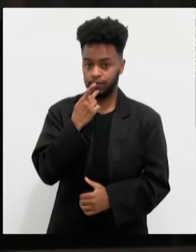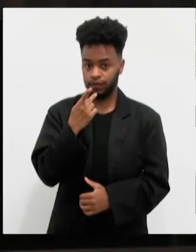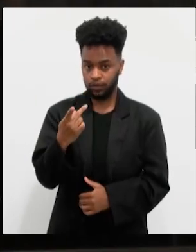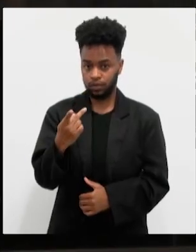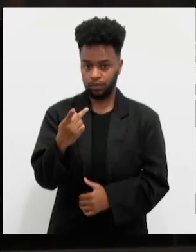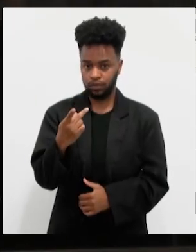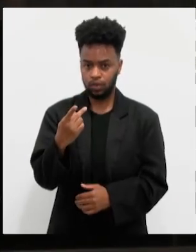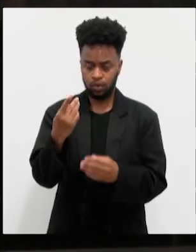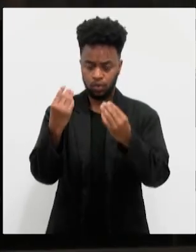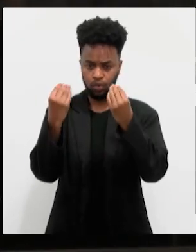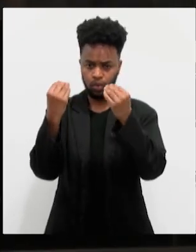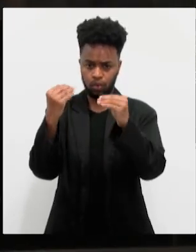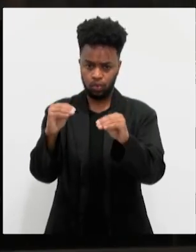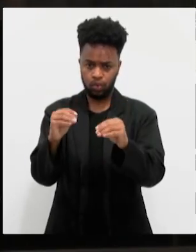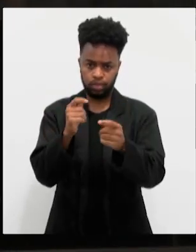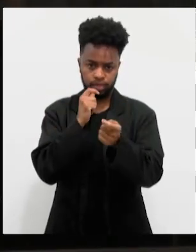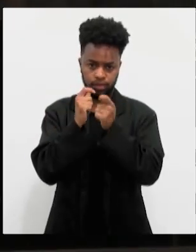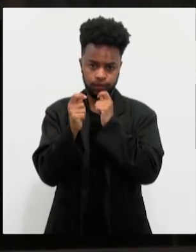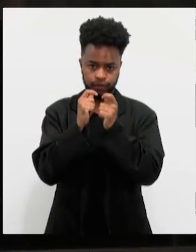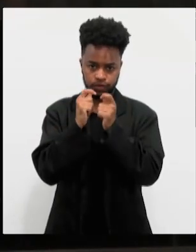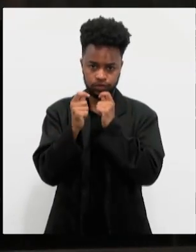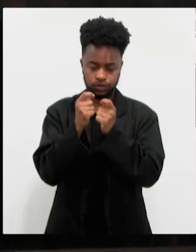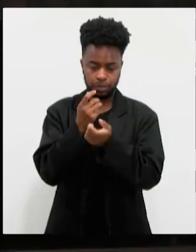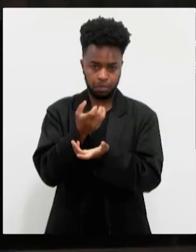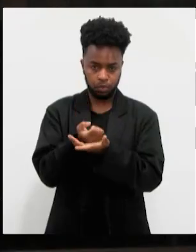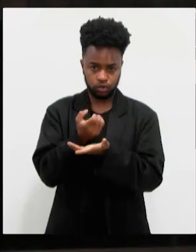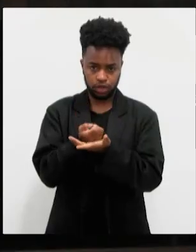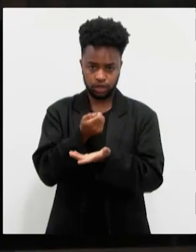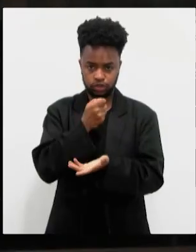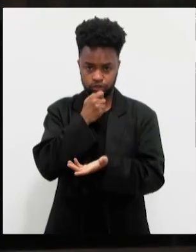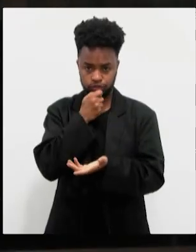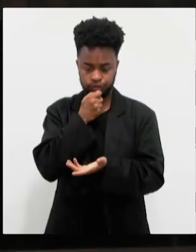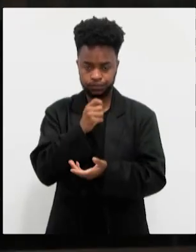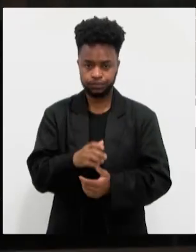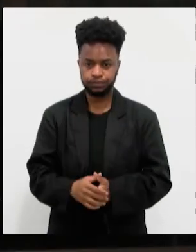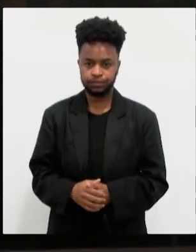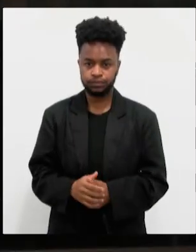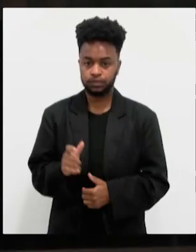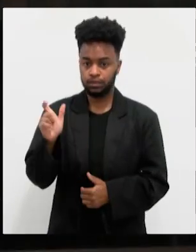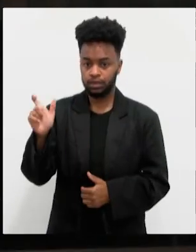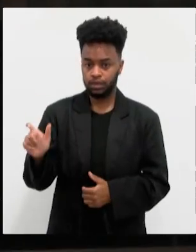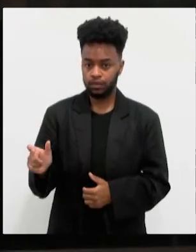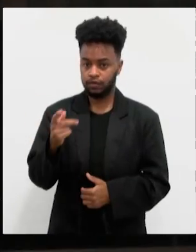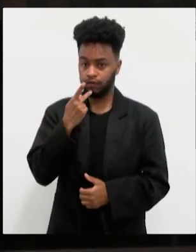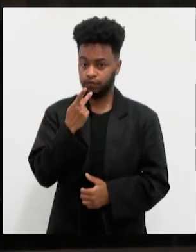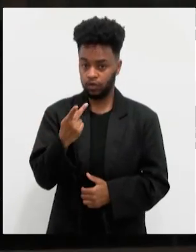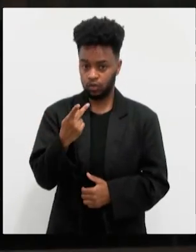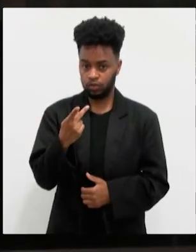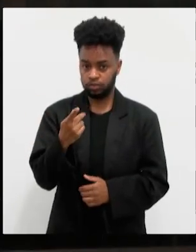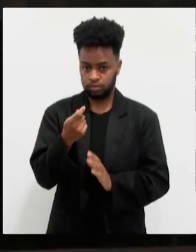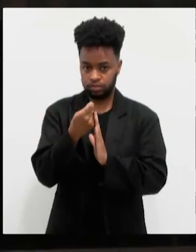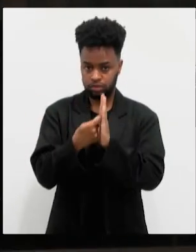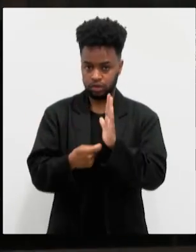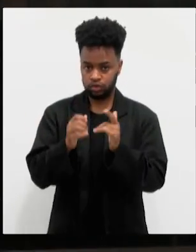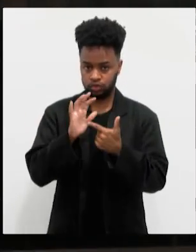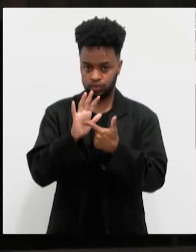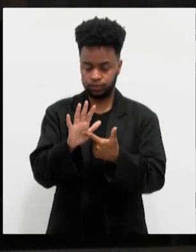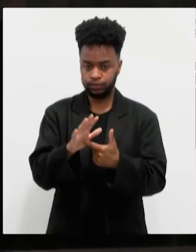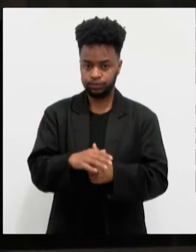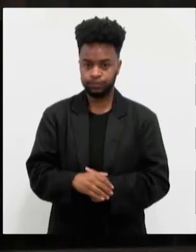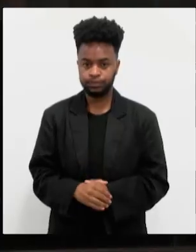postou numa entrevista, um podcast, ele disse o seguinte, textualmente,